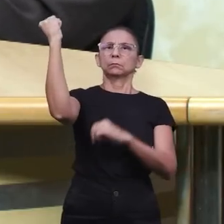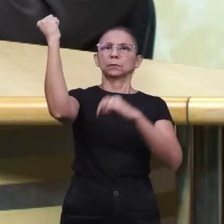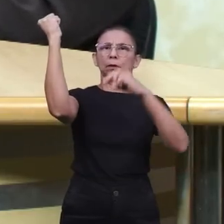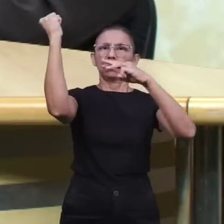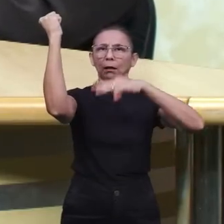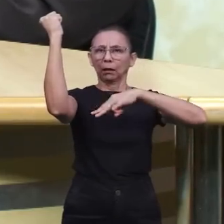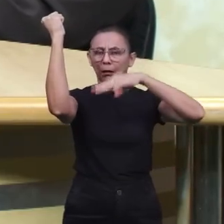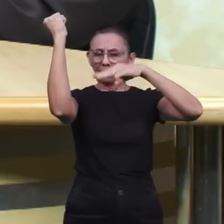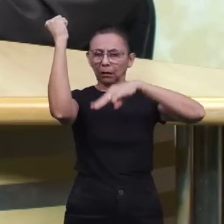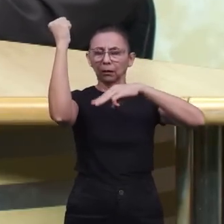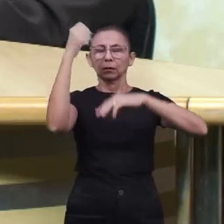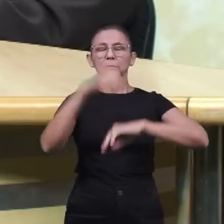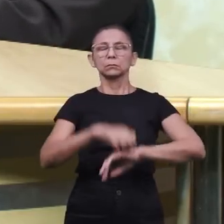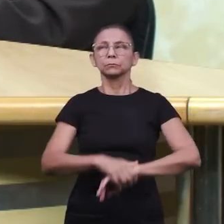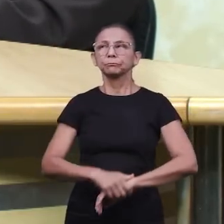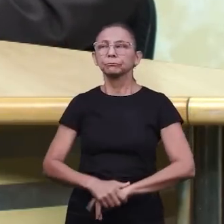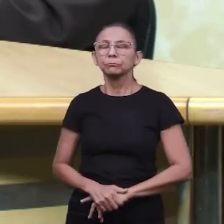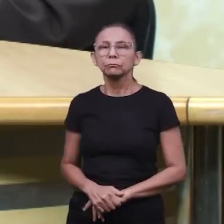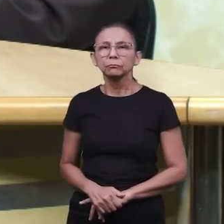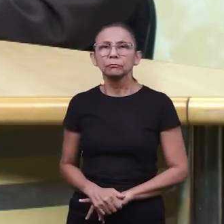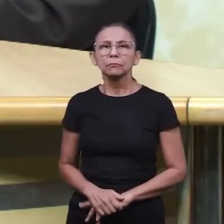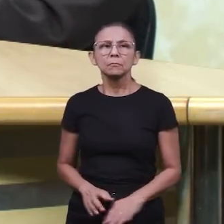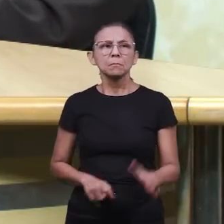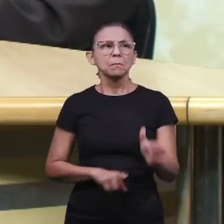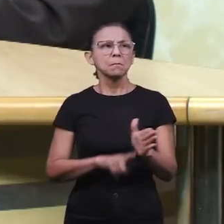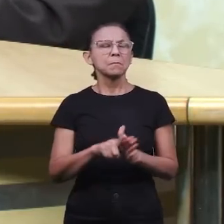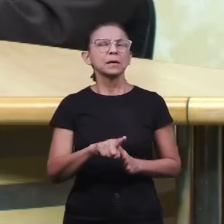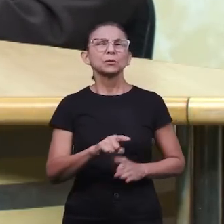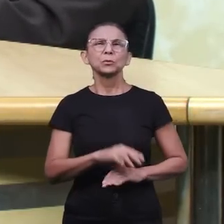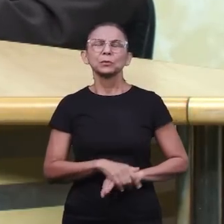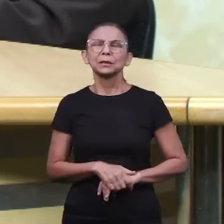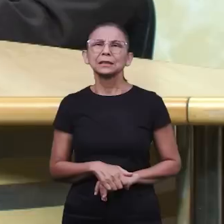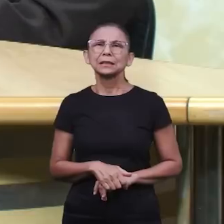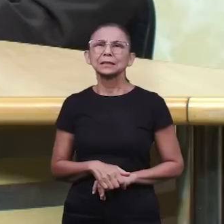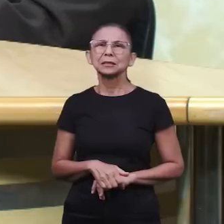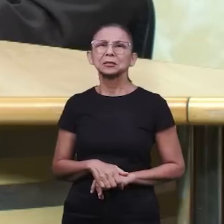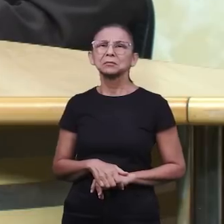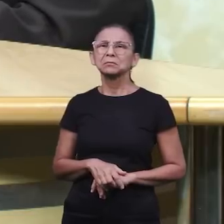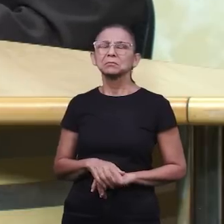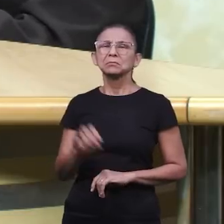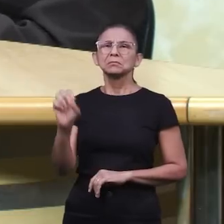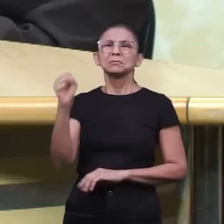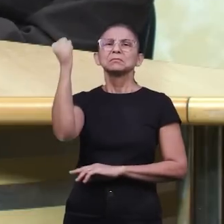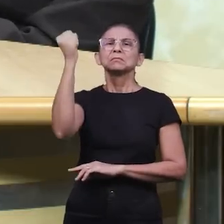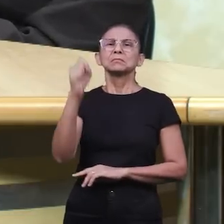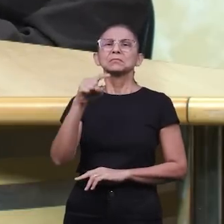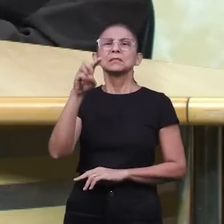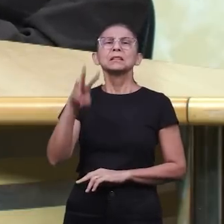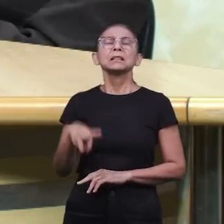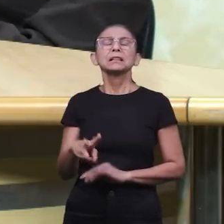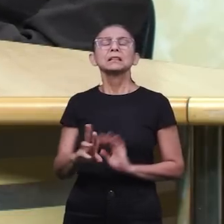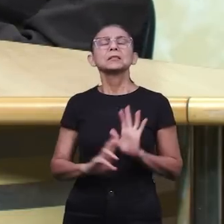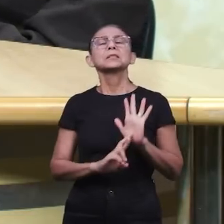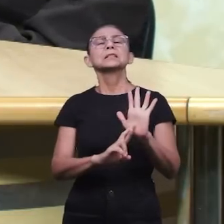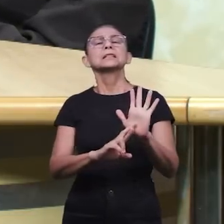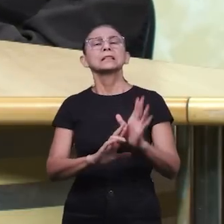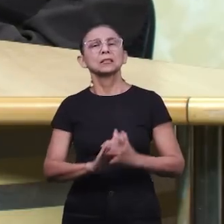Aí você pergunta, quem representava essa estátua? Não era